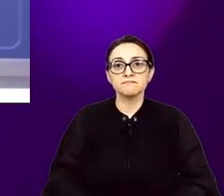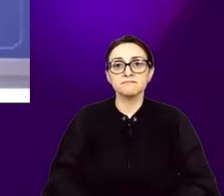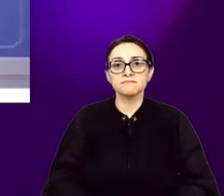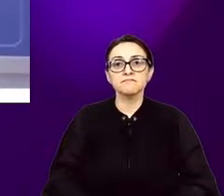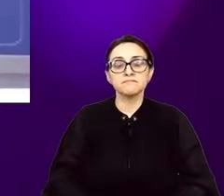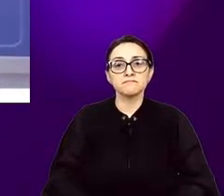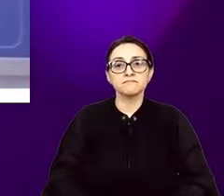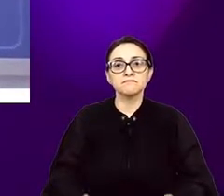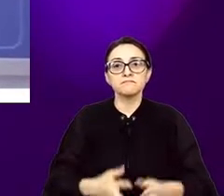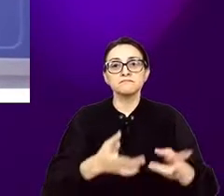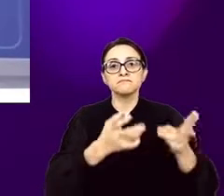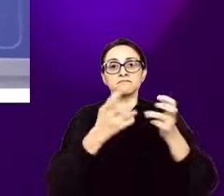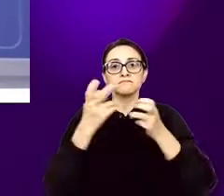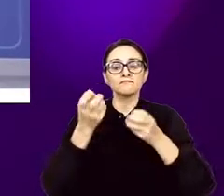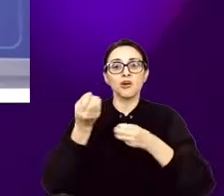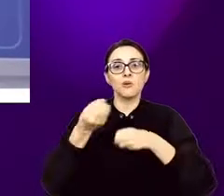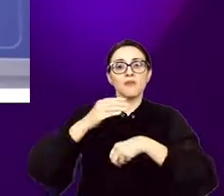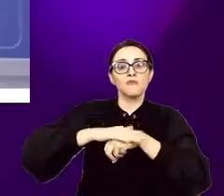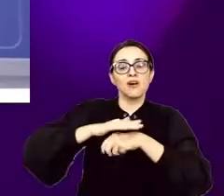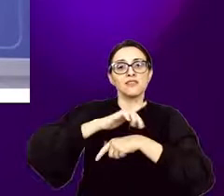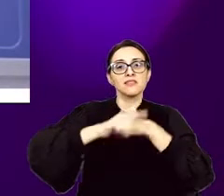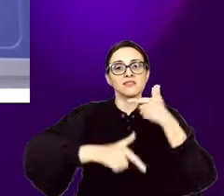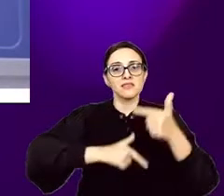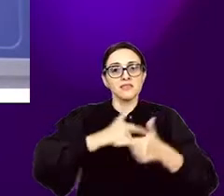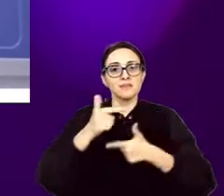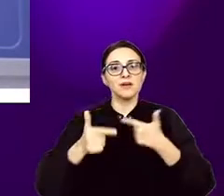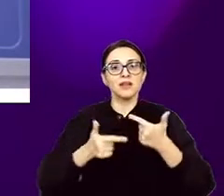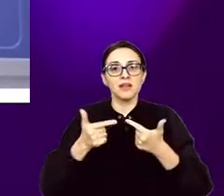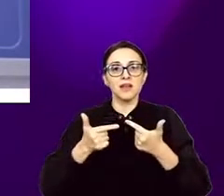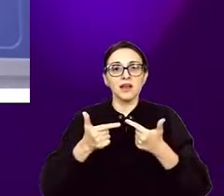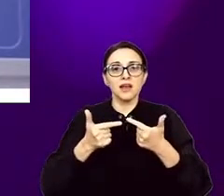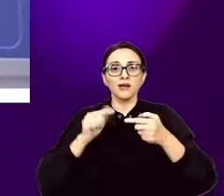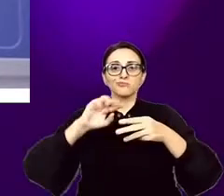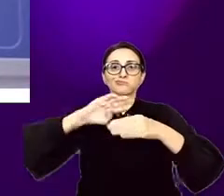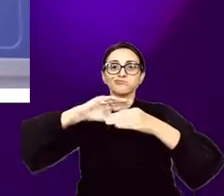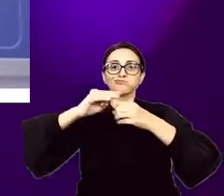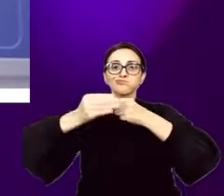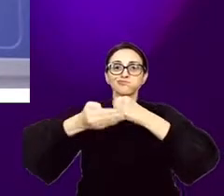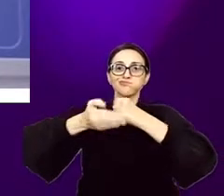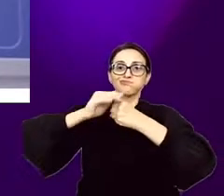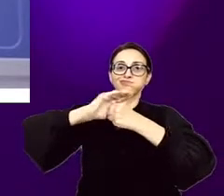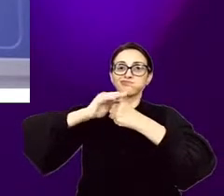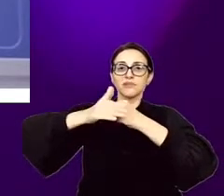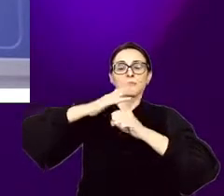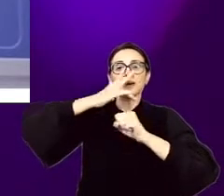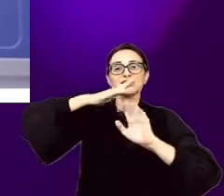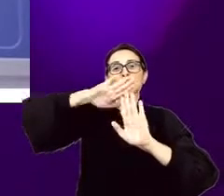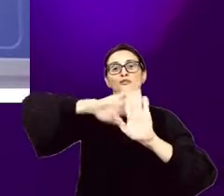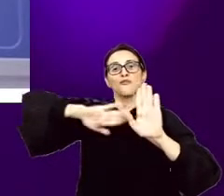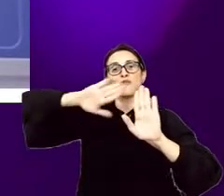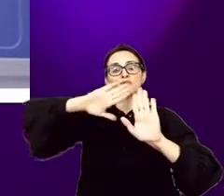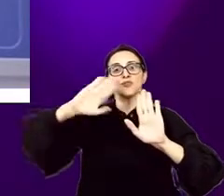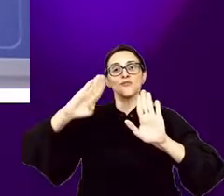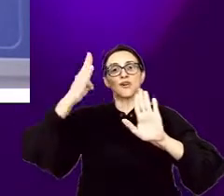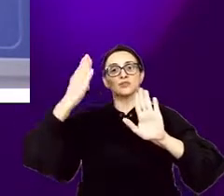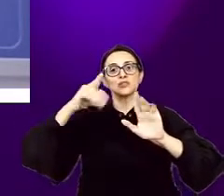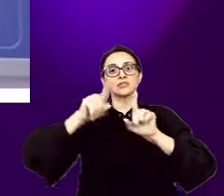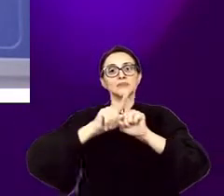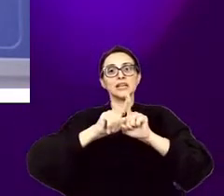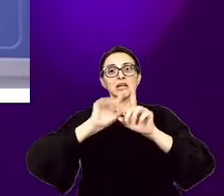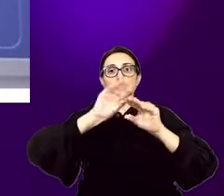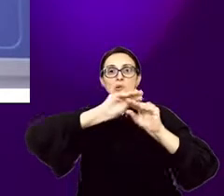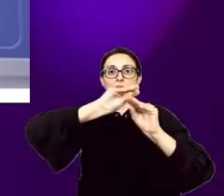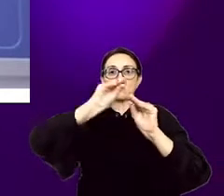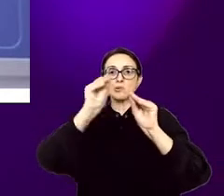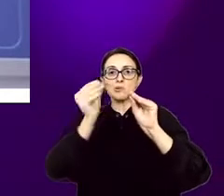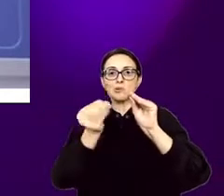A gente está vendo aqui como a gente faz para trabalhar com o cup, né? Então ele estava no fundo falso, como a gente está vendo, e a gente vai trazer ele